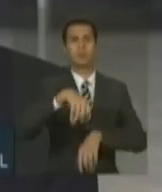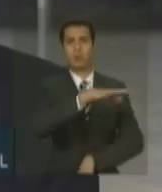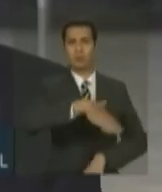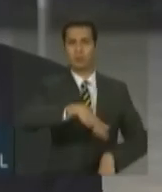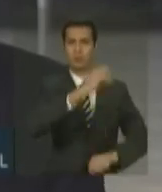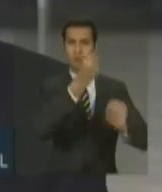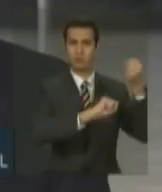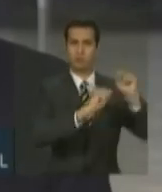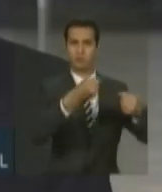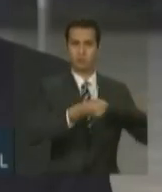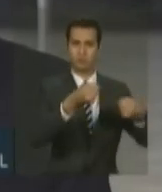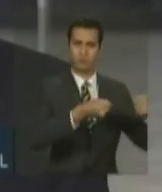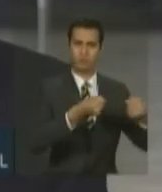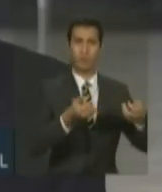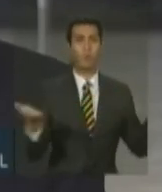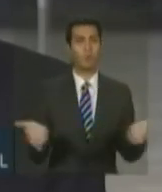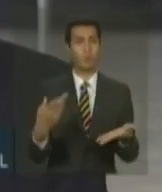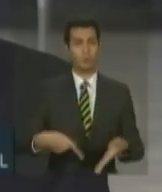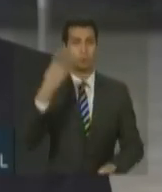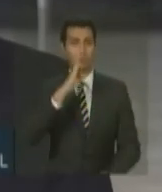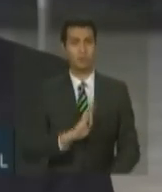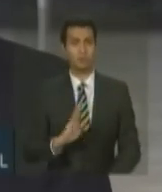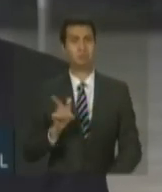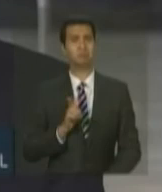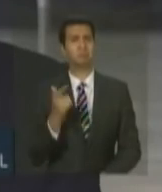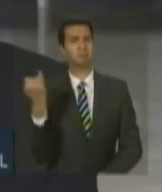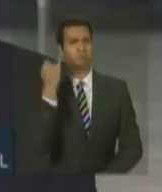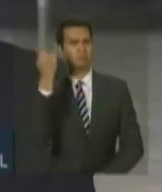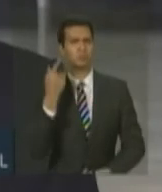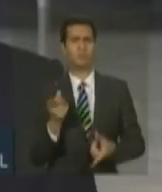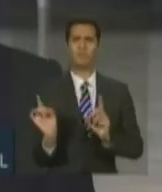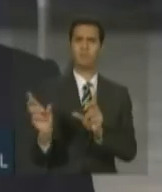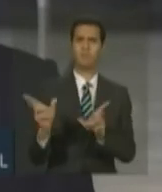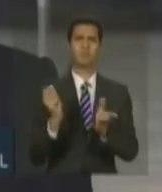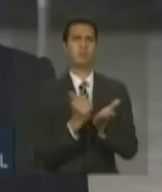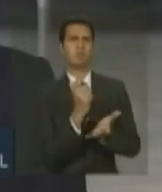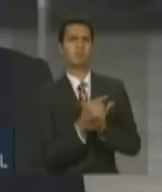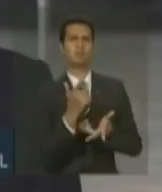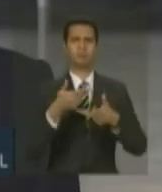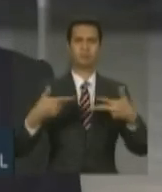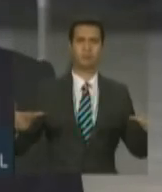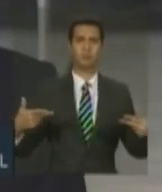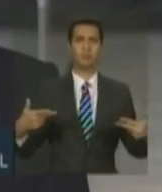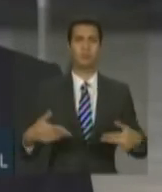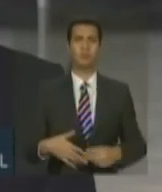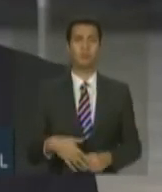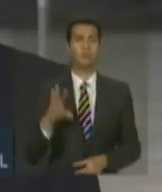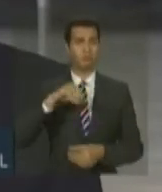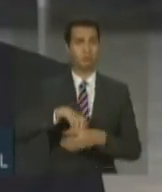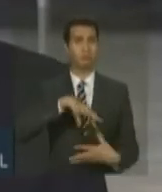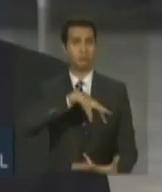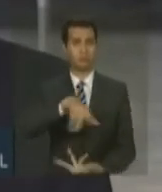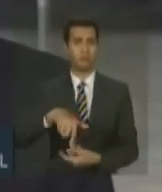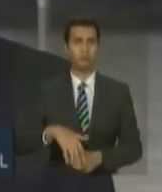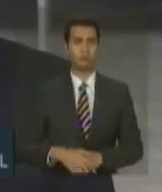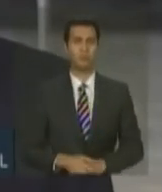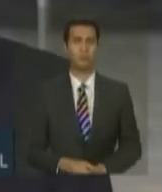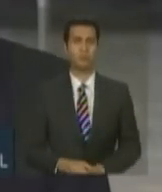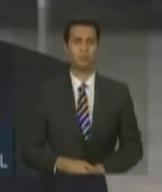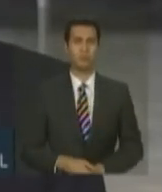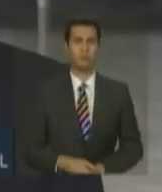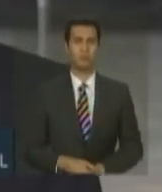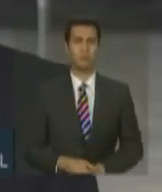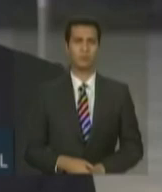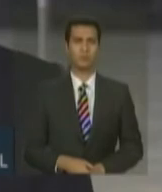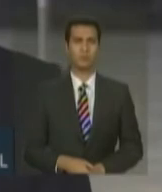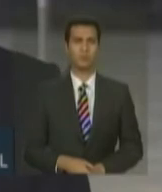cadeias industriais. O Brasil hoje é um grande mercado. Sim, mas no mundo, um ajuste para viabilizar. No mundo que o velho mundo